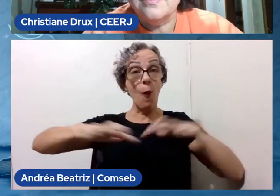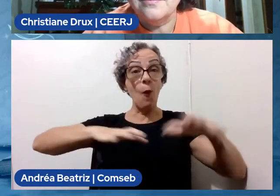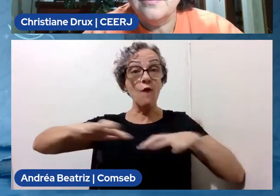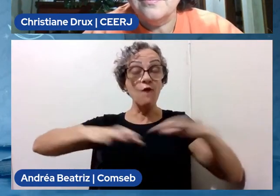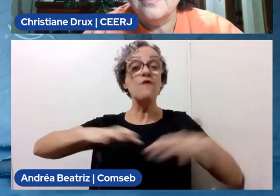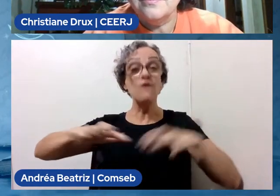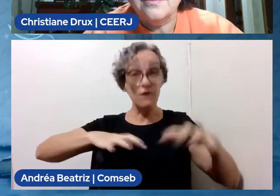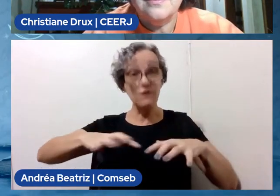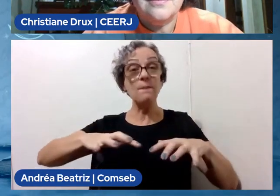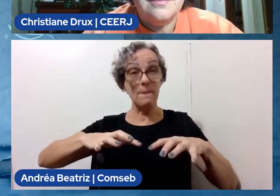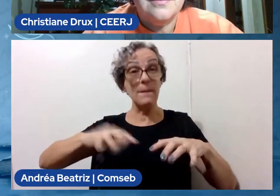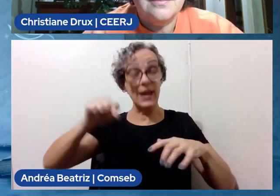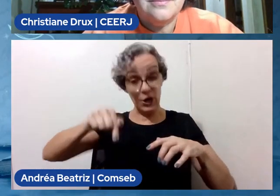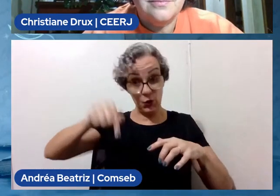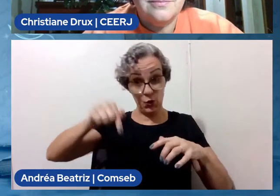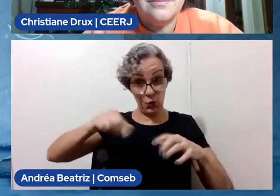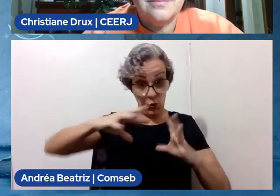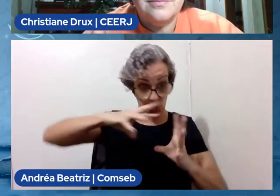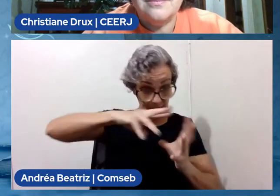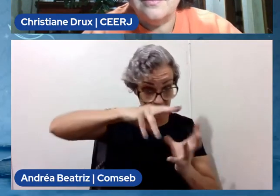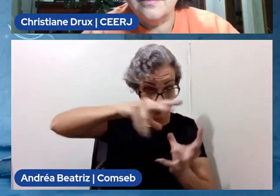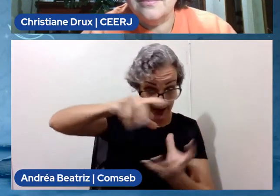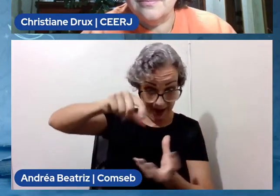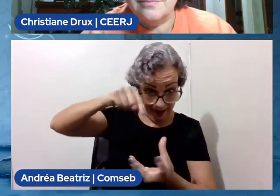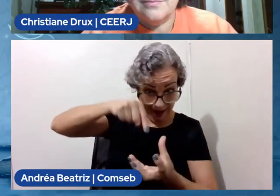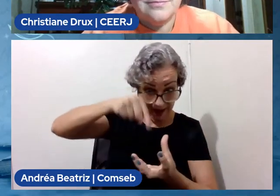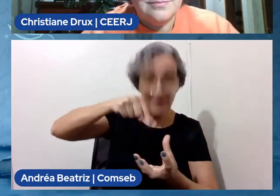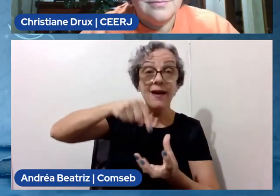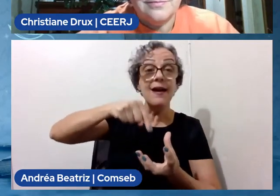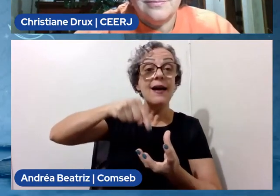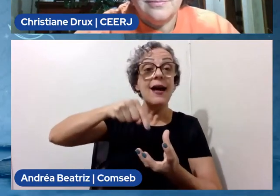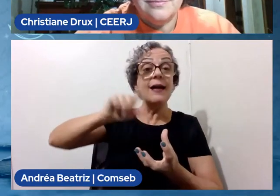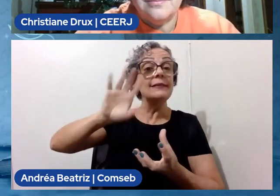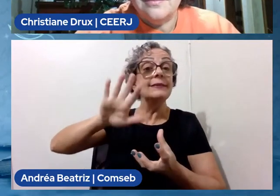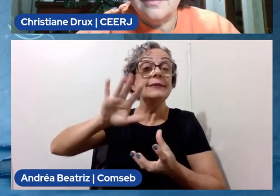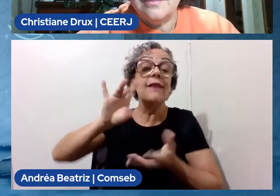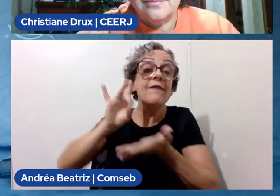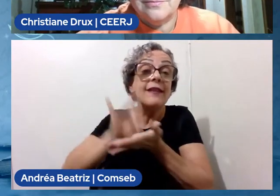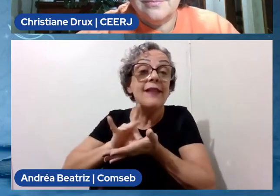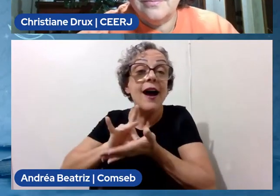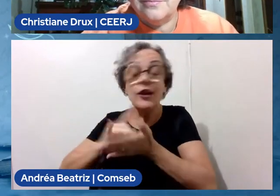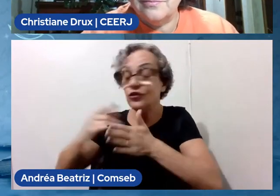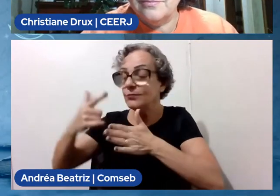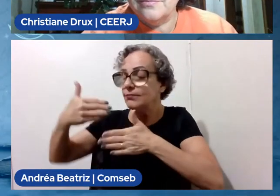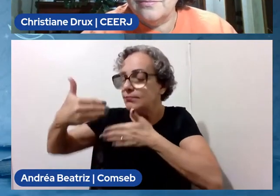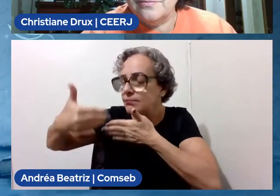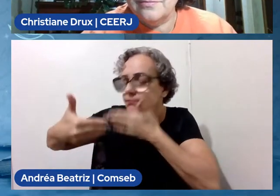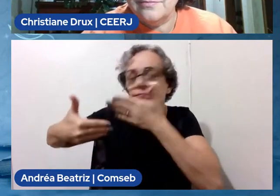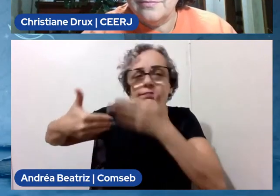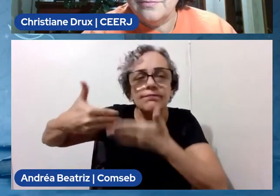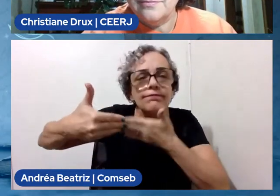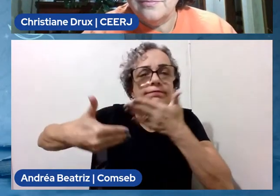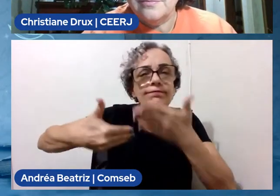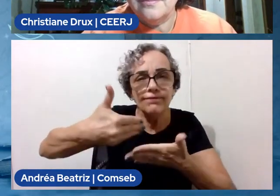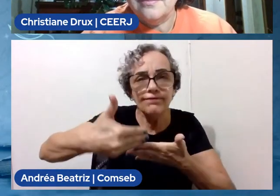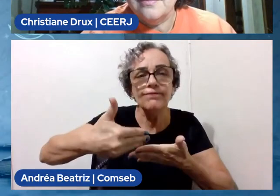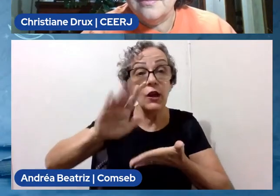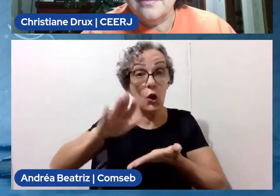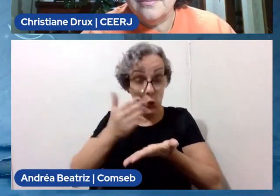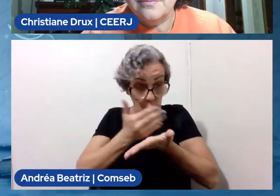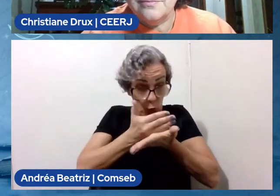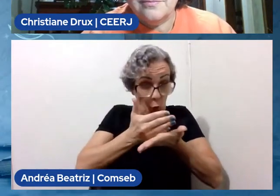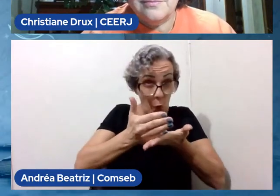verdade, uma transição lenta que estava acontecendo, né? Então, os Espíritos respondem assim: no início era o